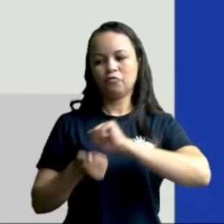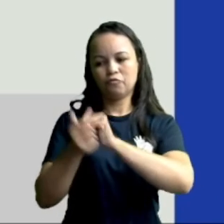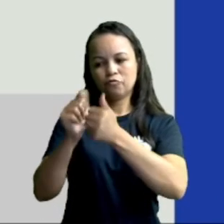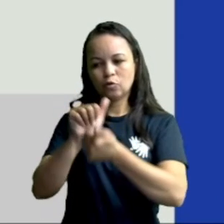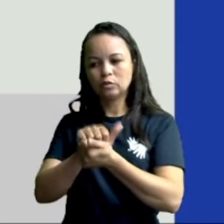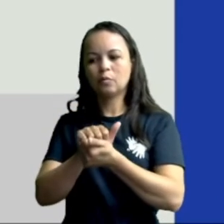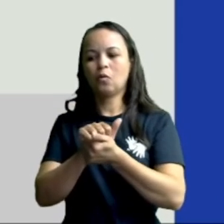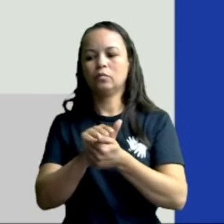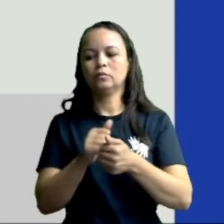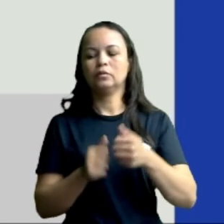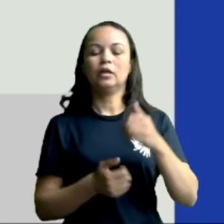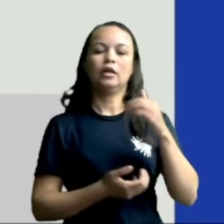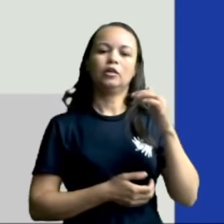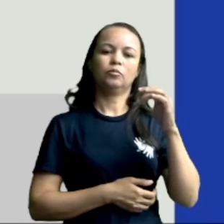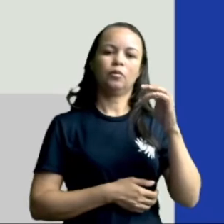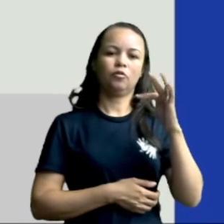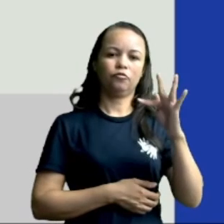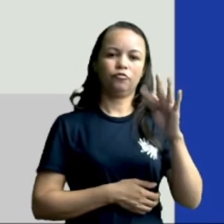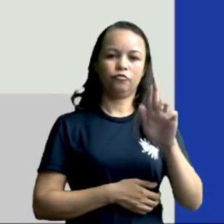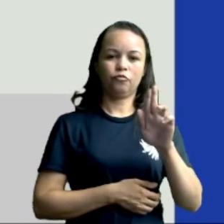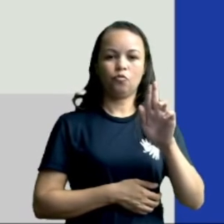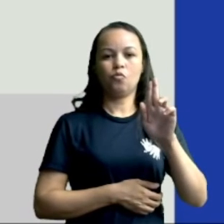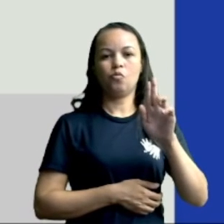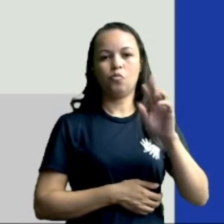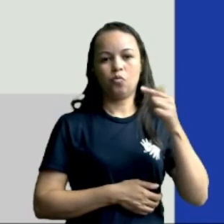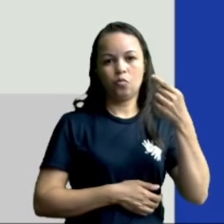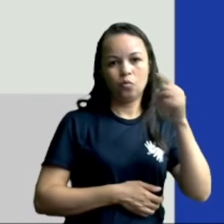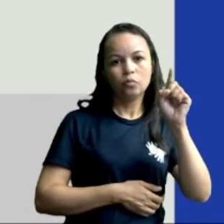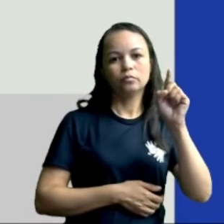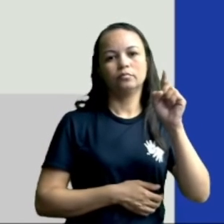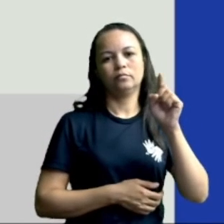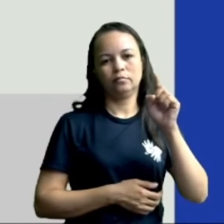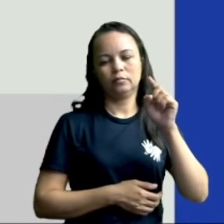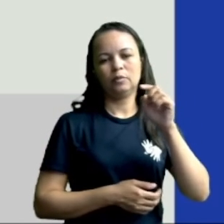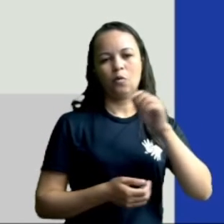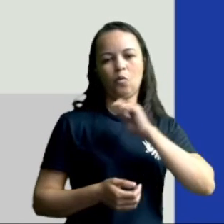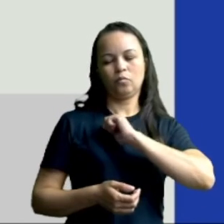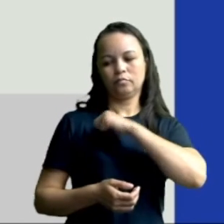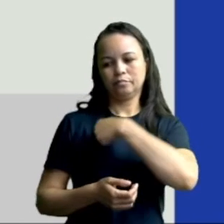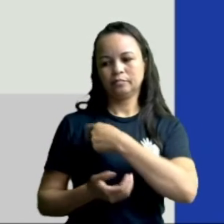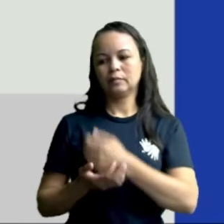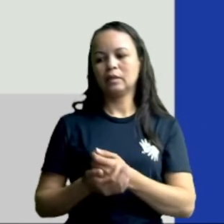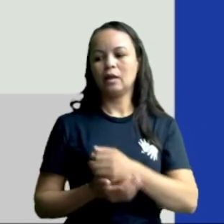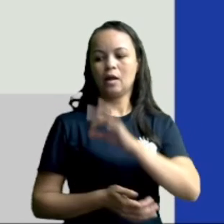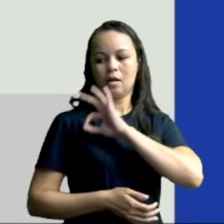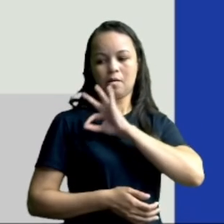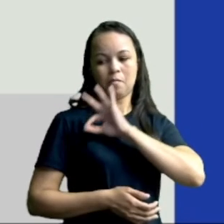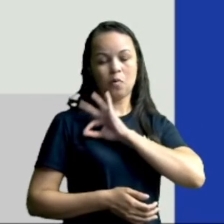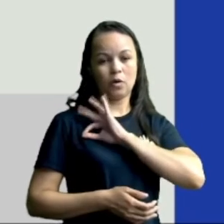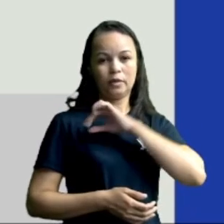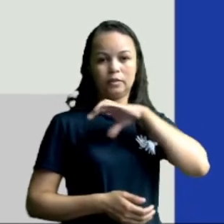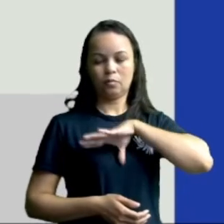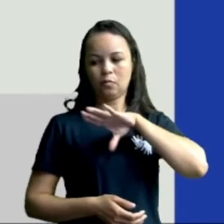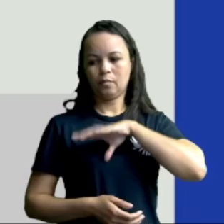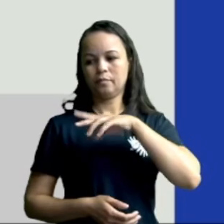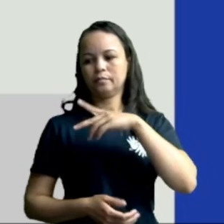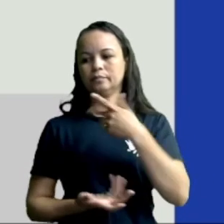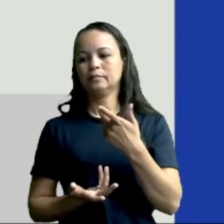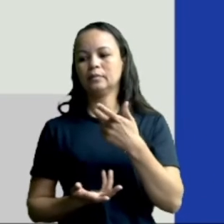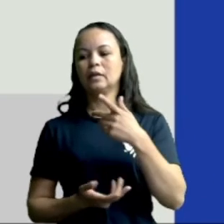espanhol, futebol. Em português a gente diz polícia, em espanhol a gente